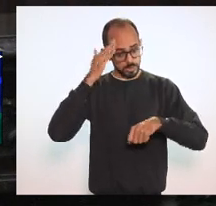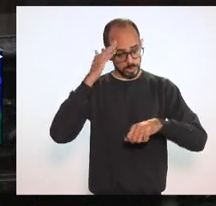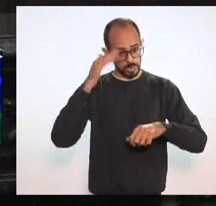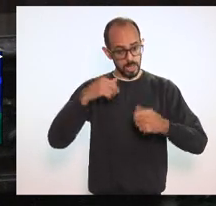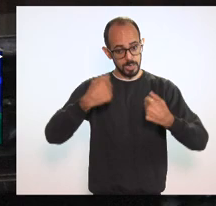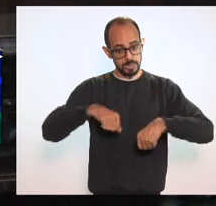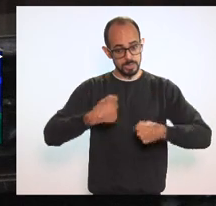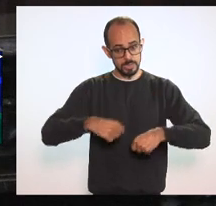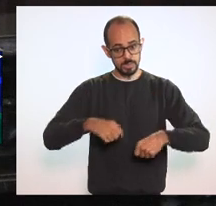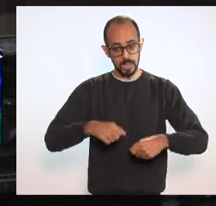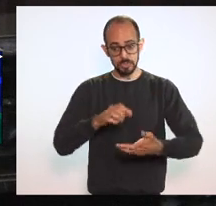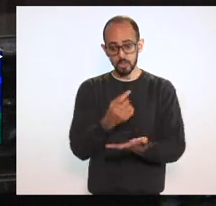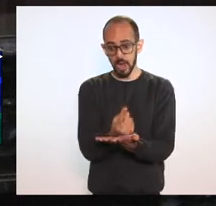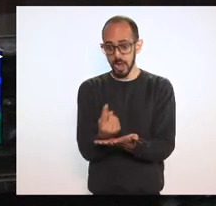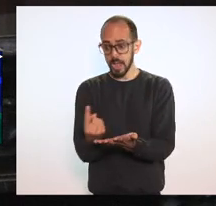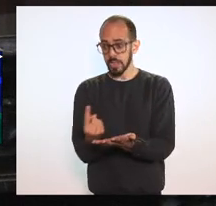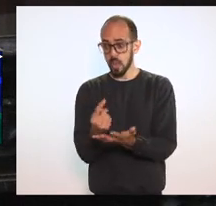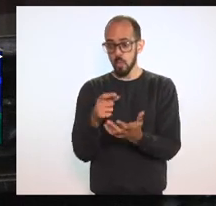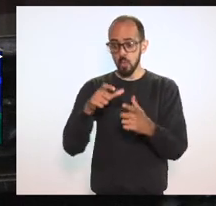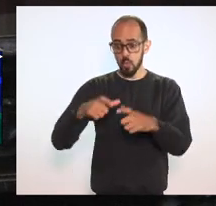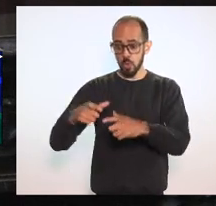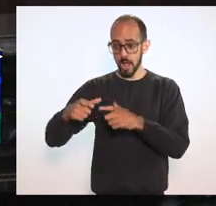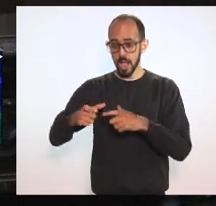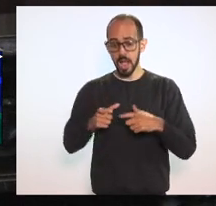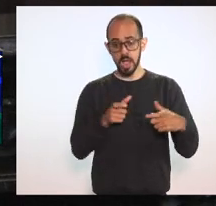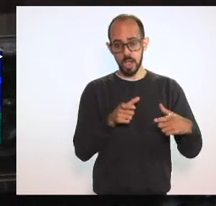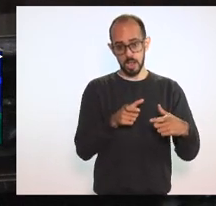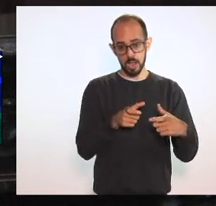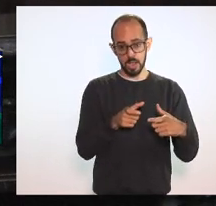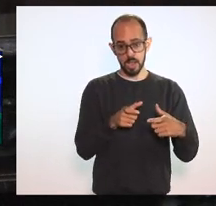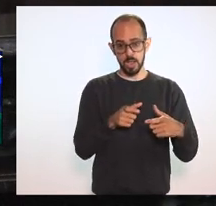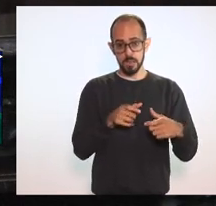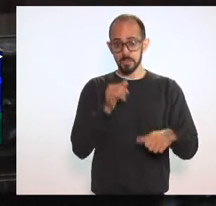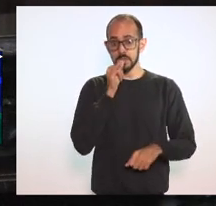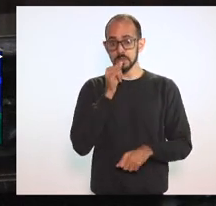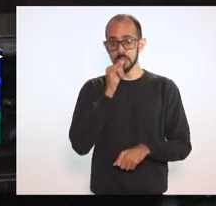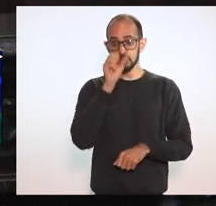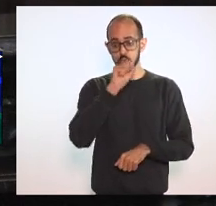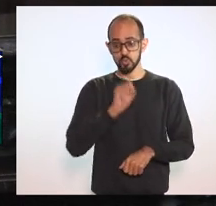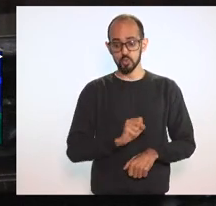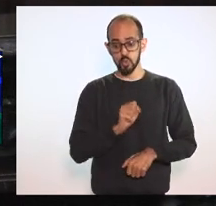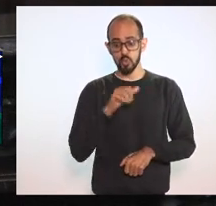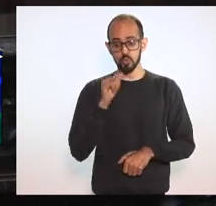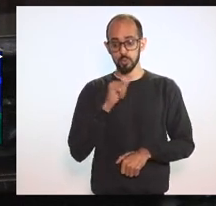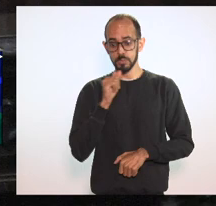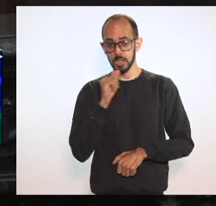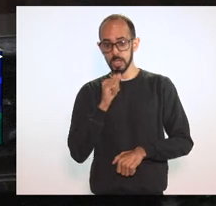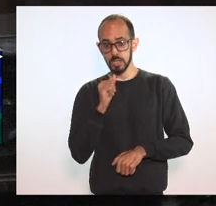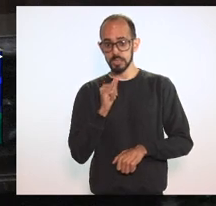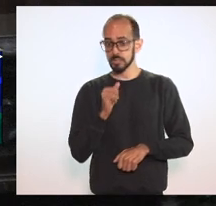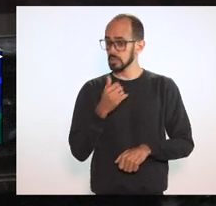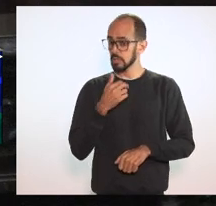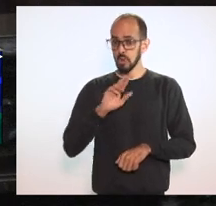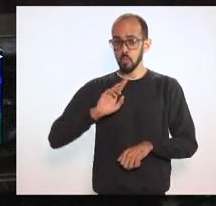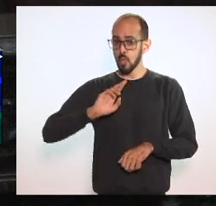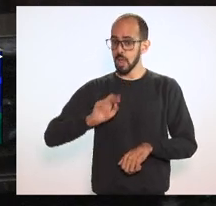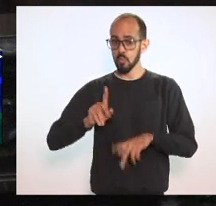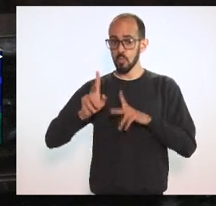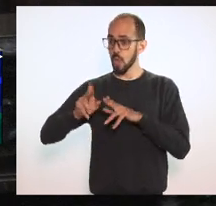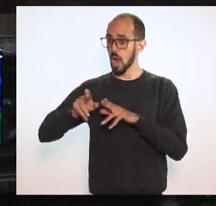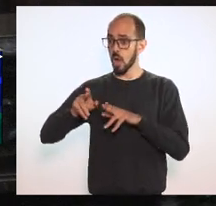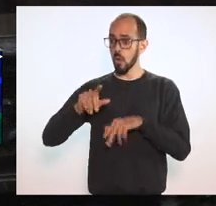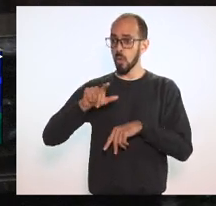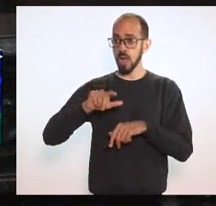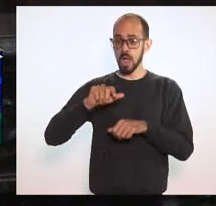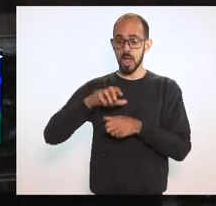é uma irresponsabilidade imaginar por exemplo que a região Sul Fluminense tem a mesma e especificidade da região dos